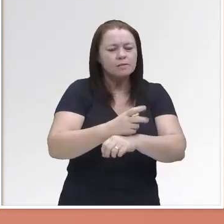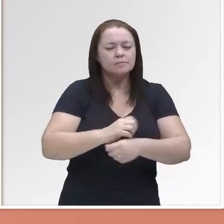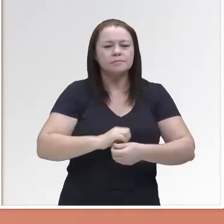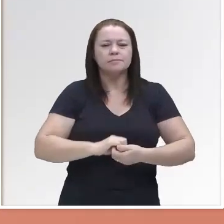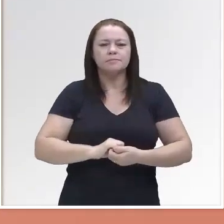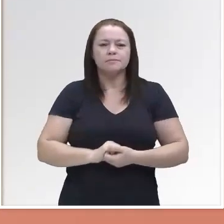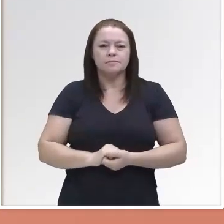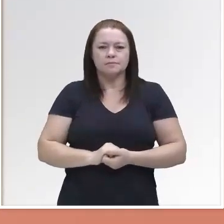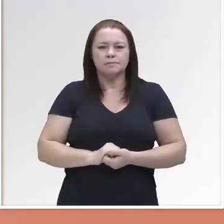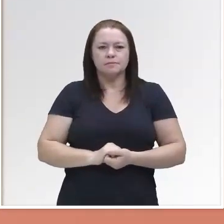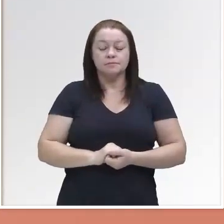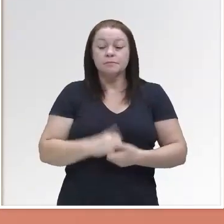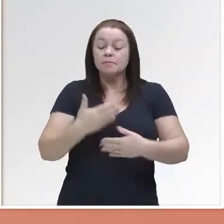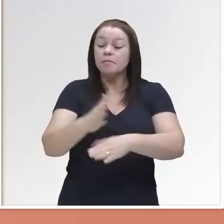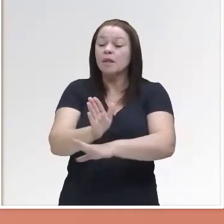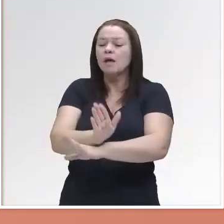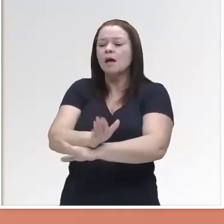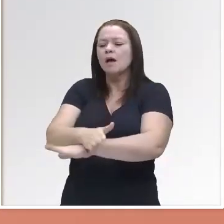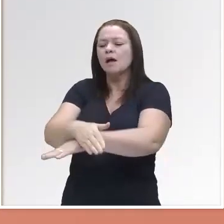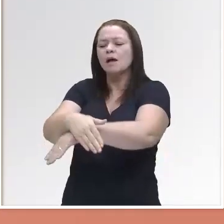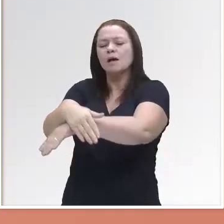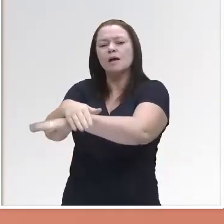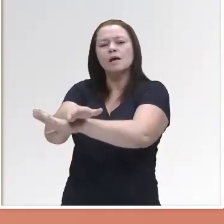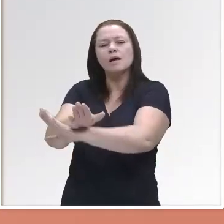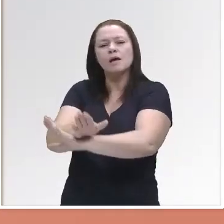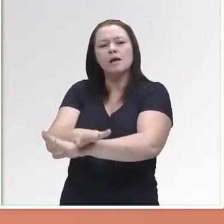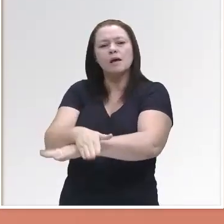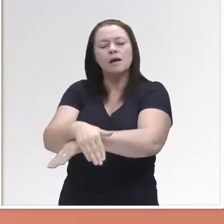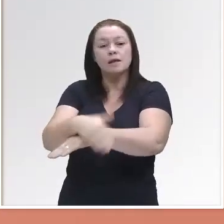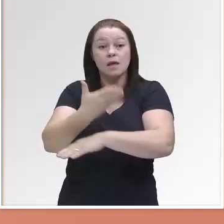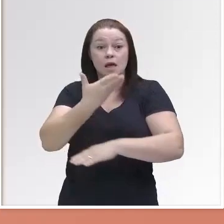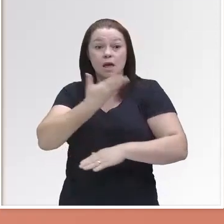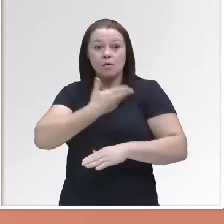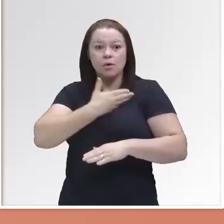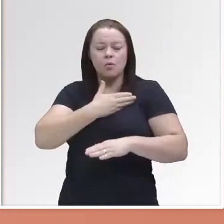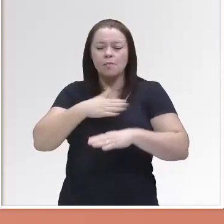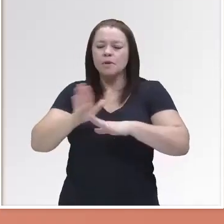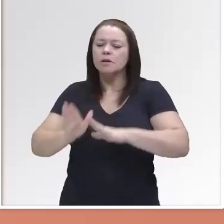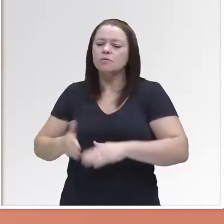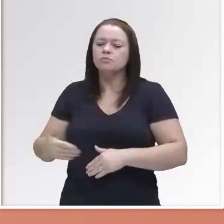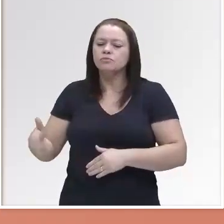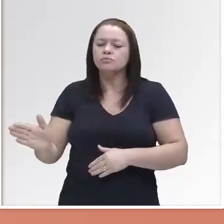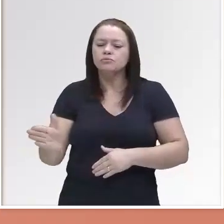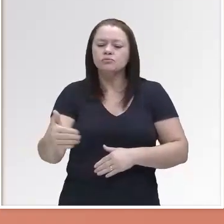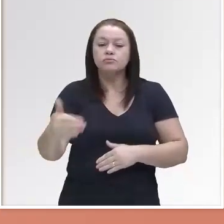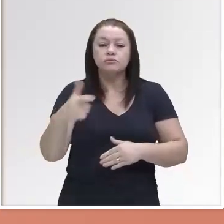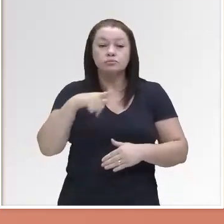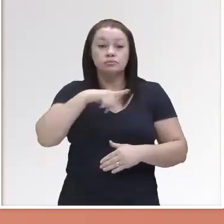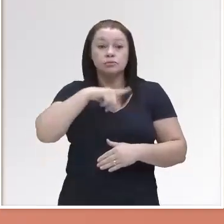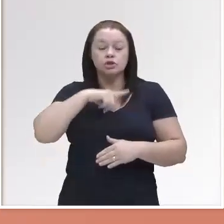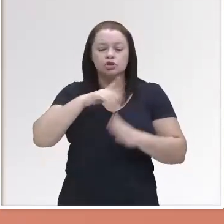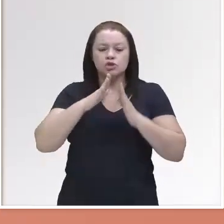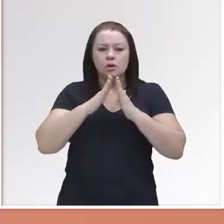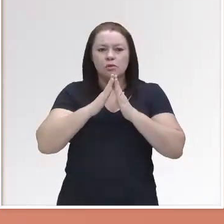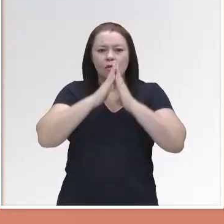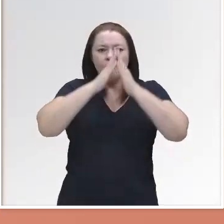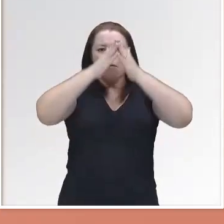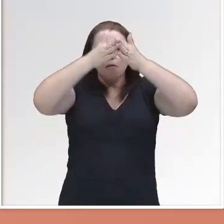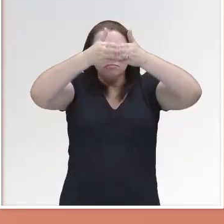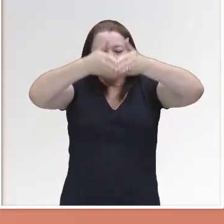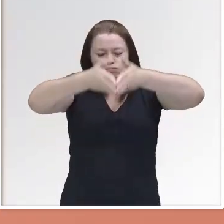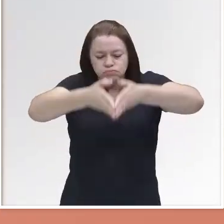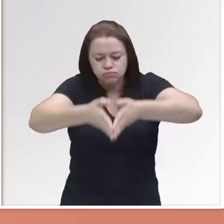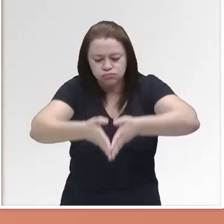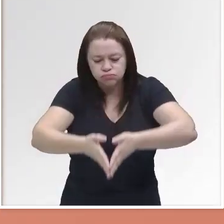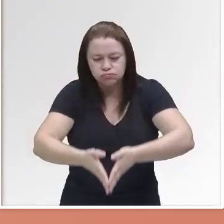Ariel e o seu amigo nadavam em volta de um navio naufragado. No fundo do mar, a bruxa Úrsula olhava